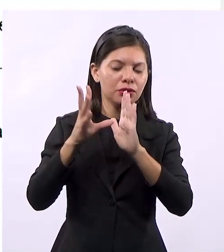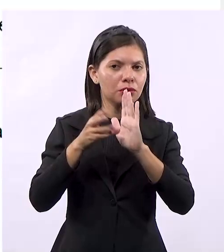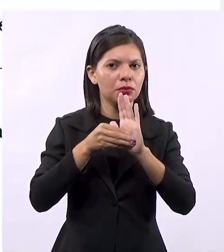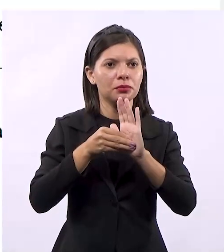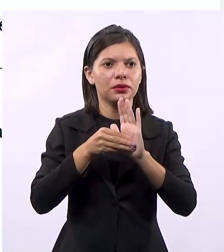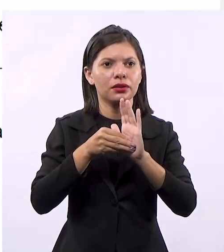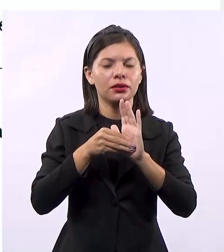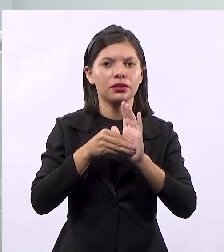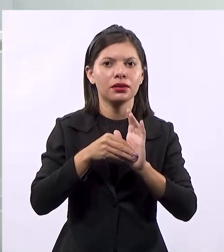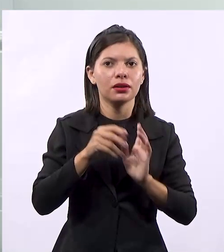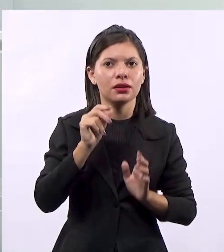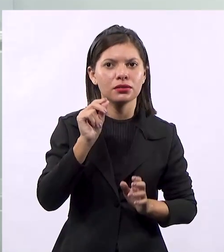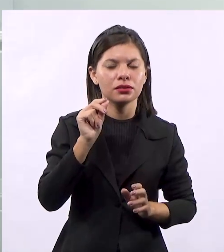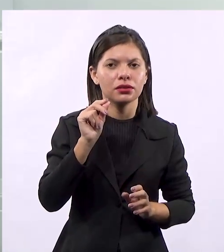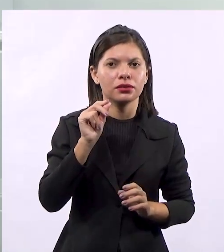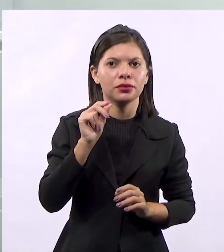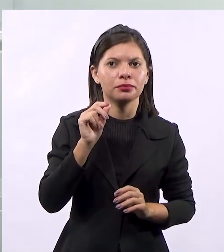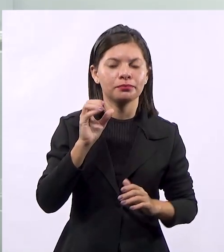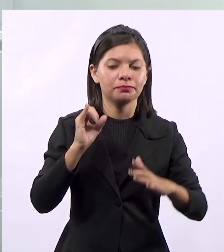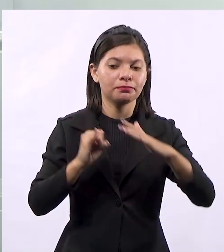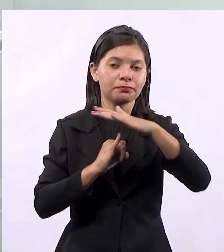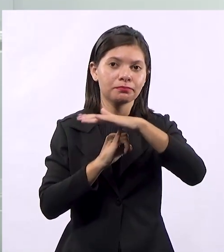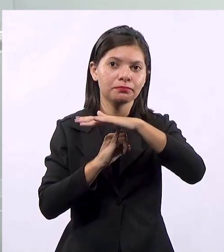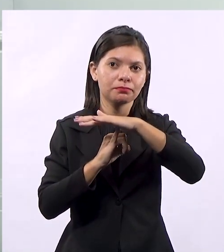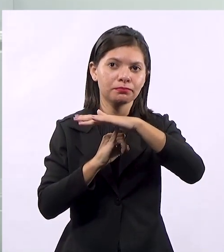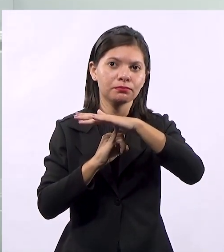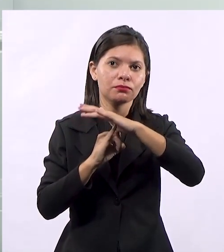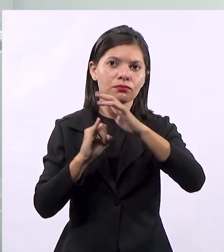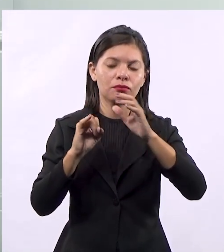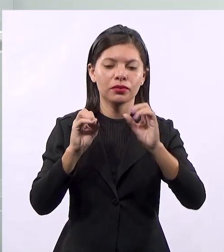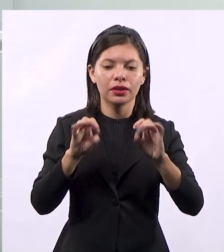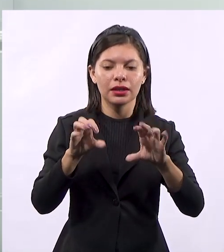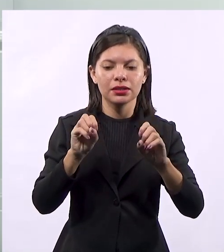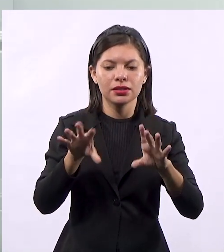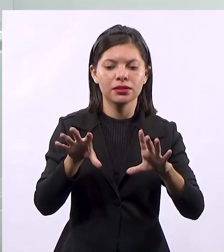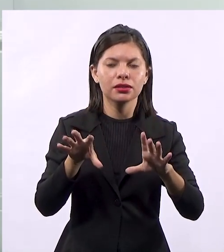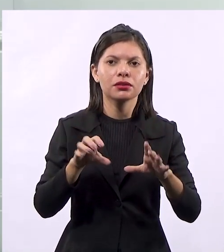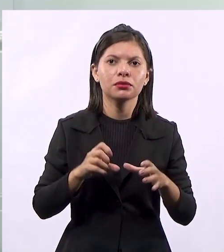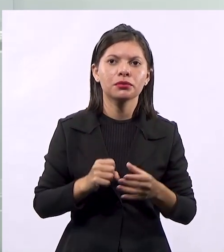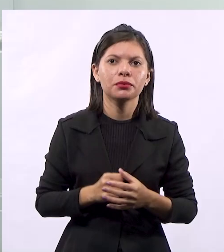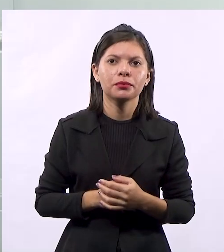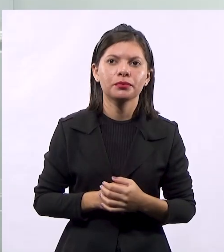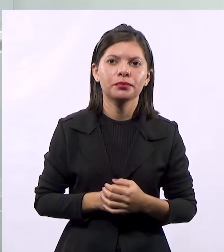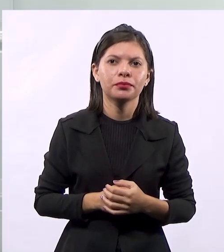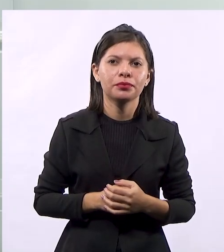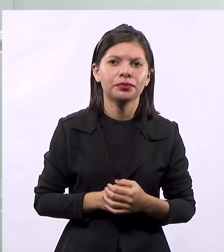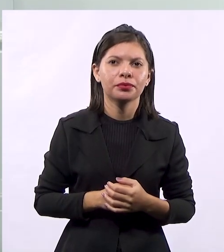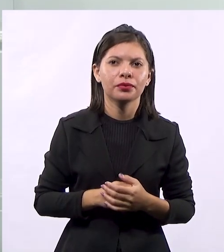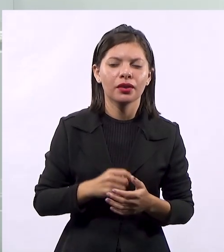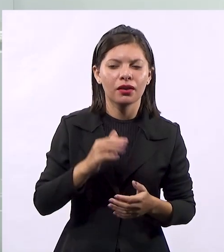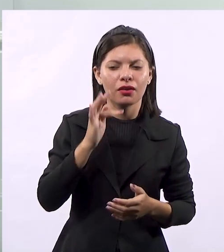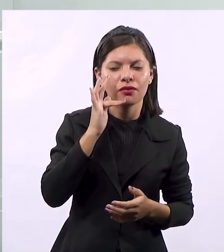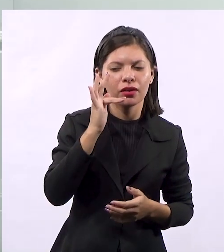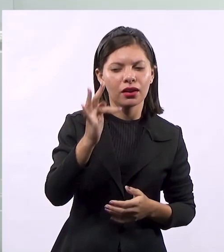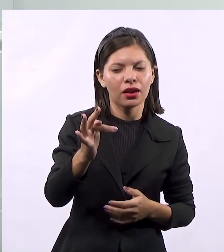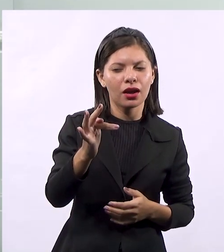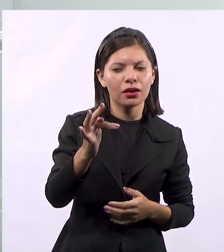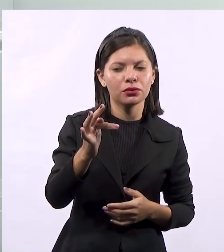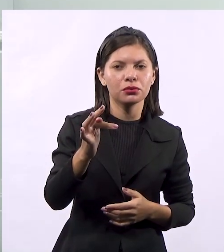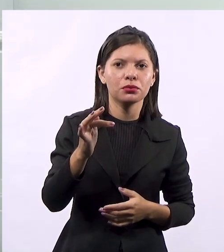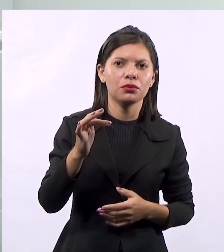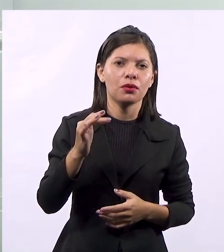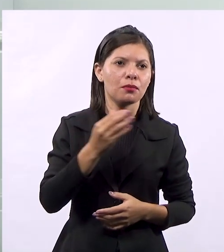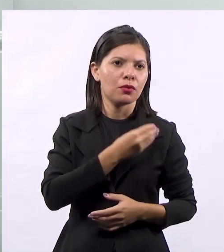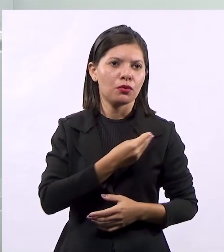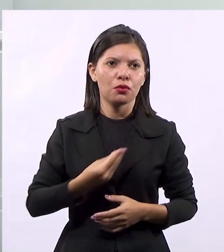e de concepções pedagógicas. Portanto, a liberdade é complementada por essa garantia de que